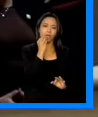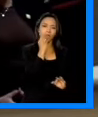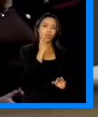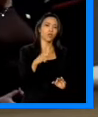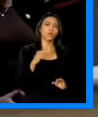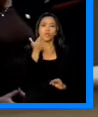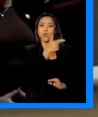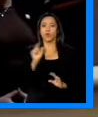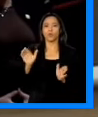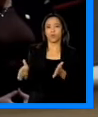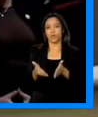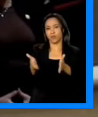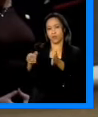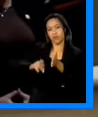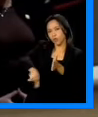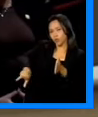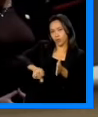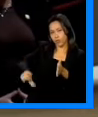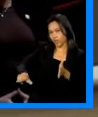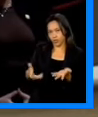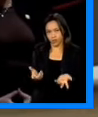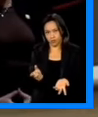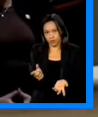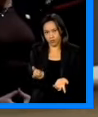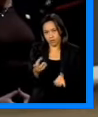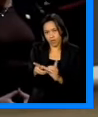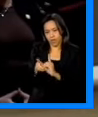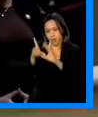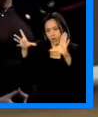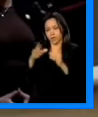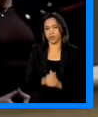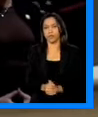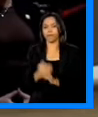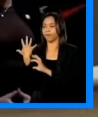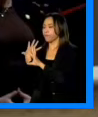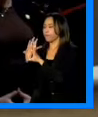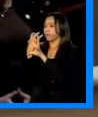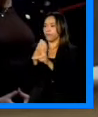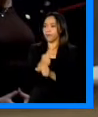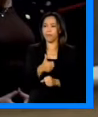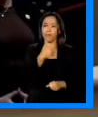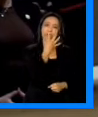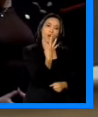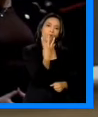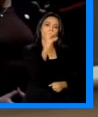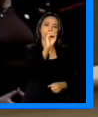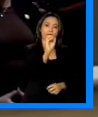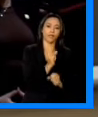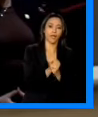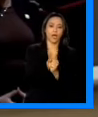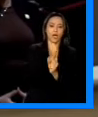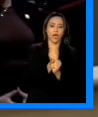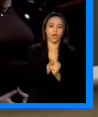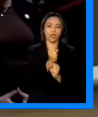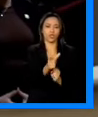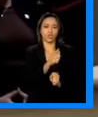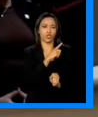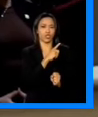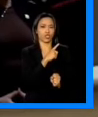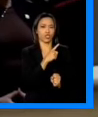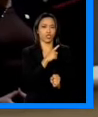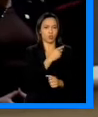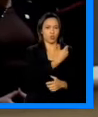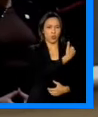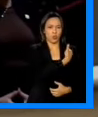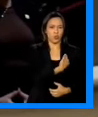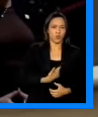caminho que não seja a democracia. Há 40 anos, nós vivíamos um regime de exceção e muitos homens